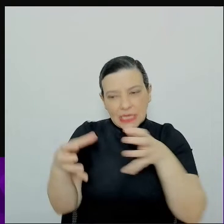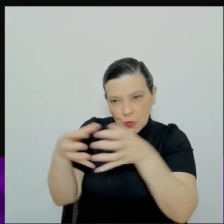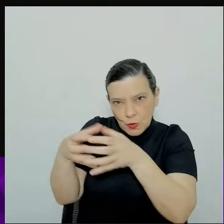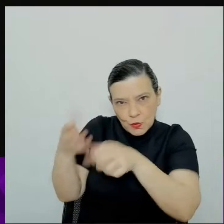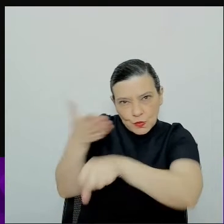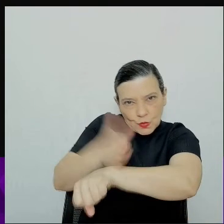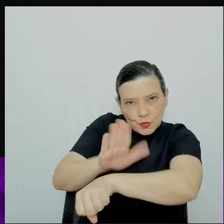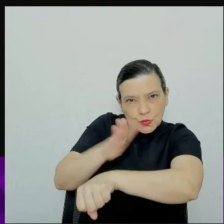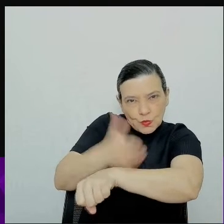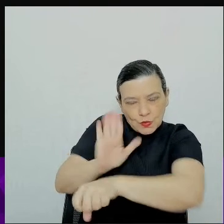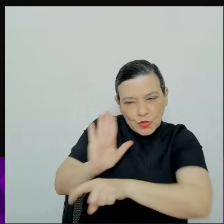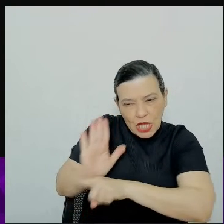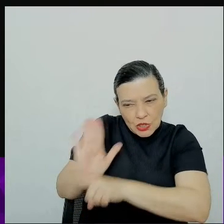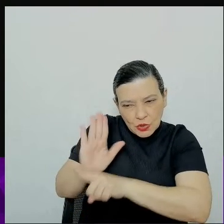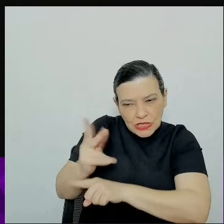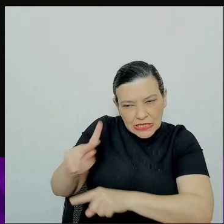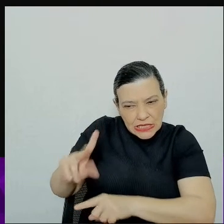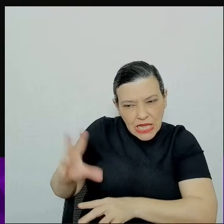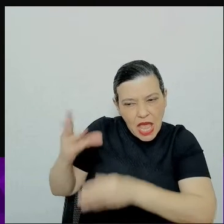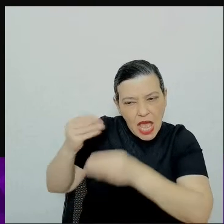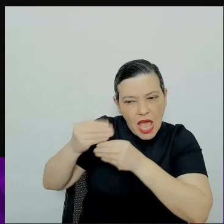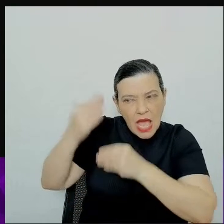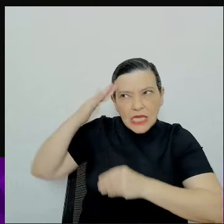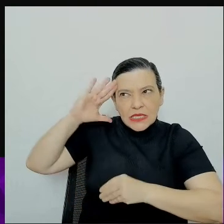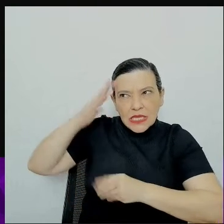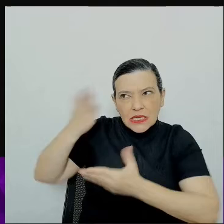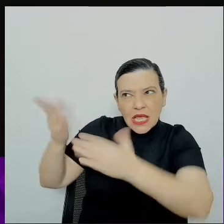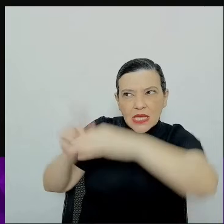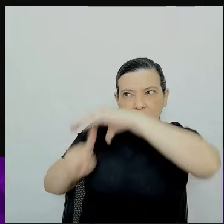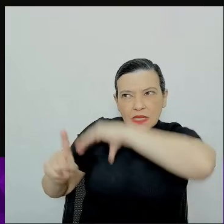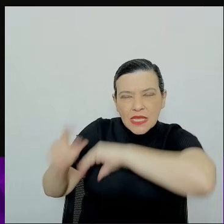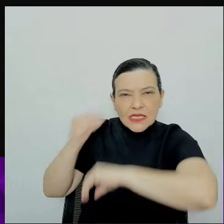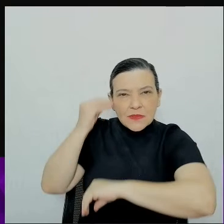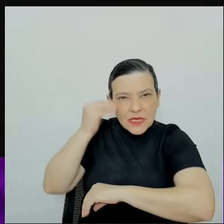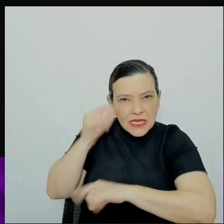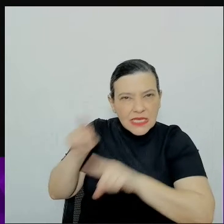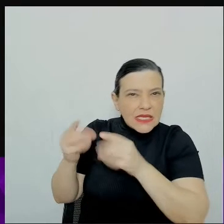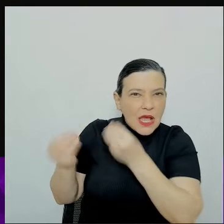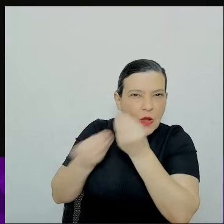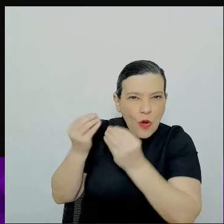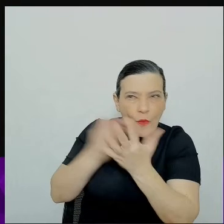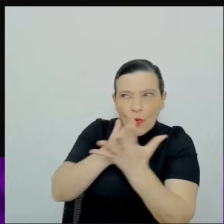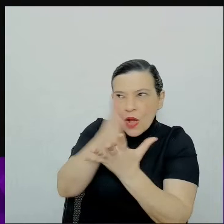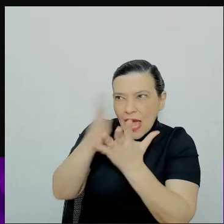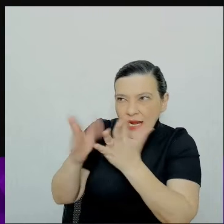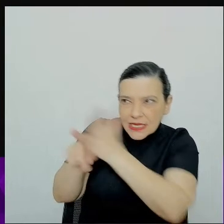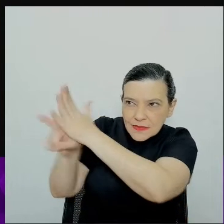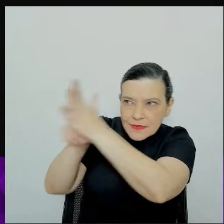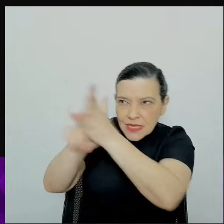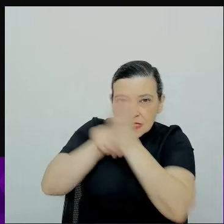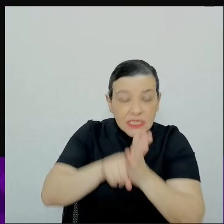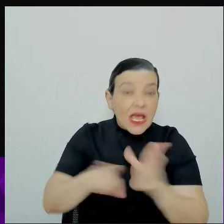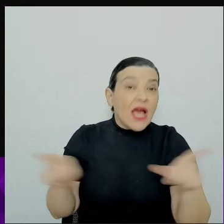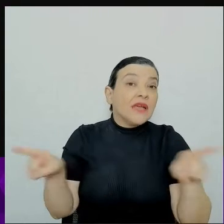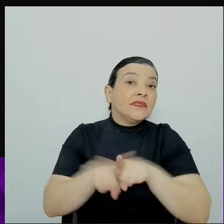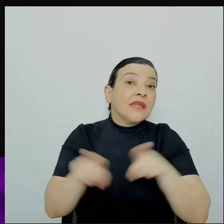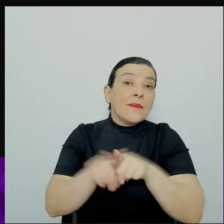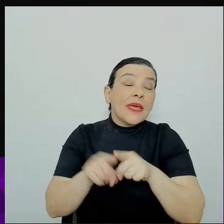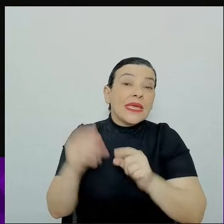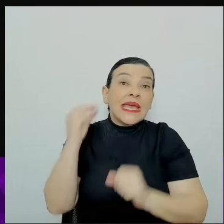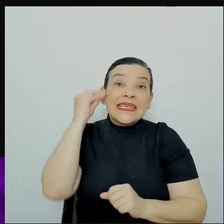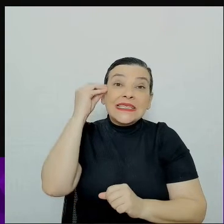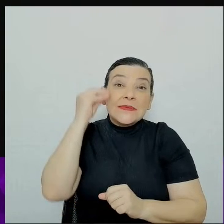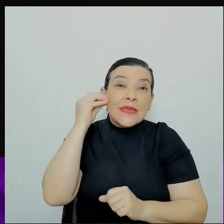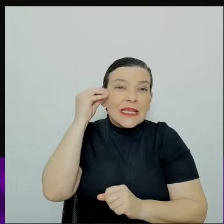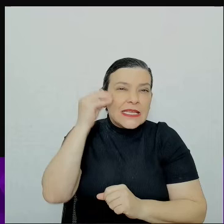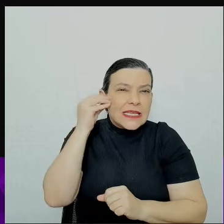cliente de ponta a ponta, que cruza os pontos de contato e canais, além de a gente tem que ajudar eles a ver como que eles encaixam essa experiência de ponta a ponta. Ou